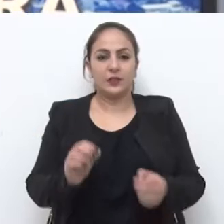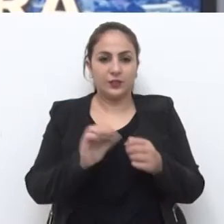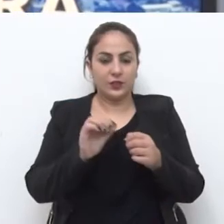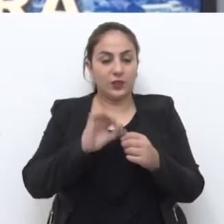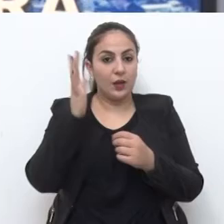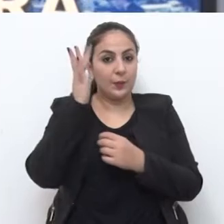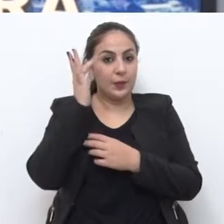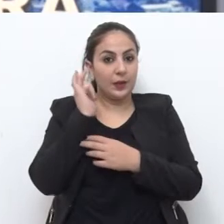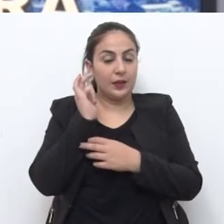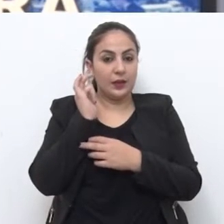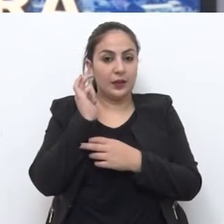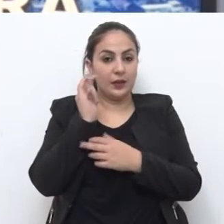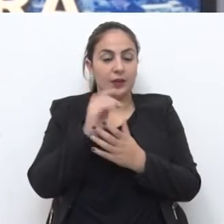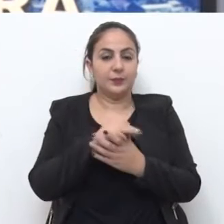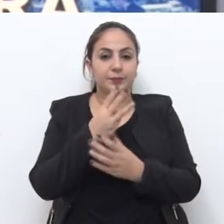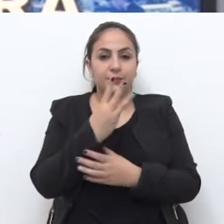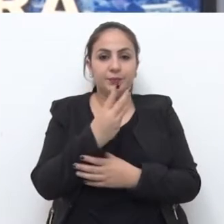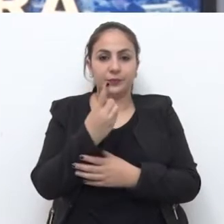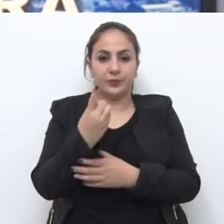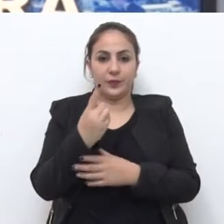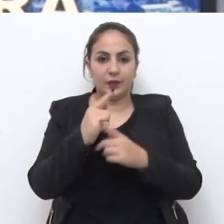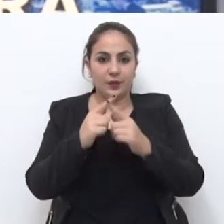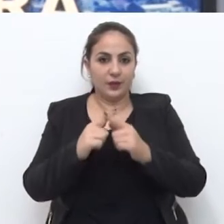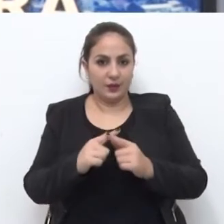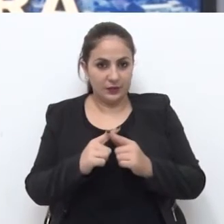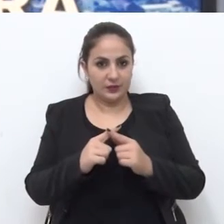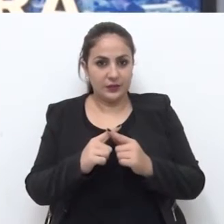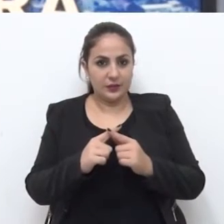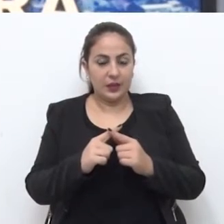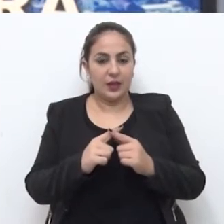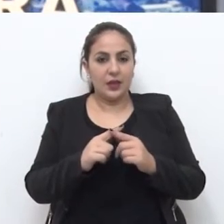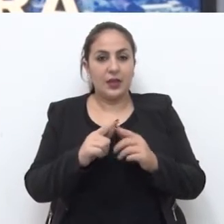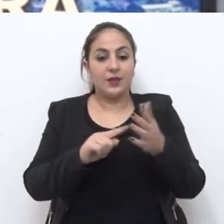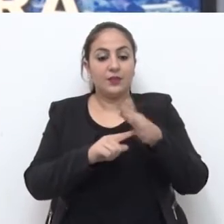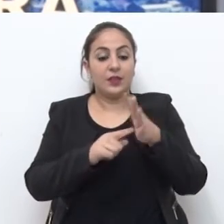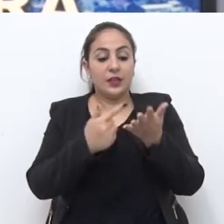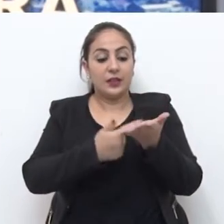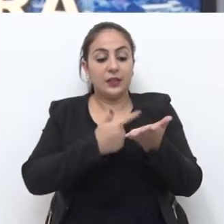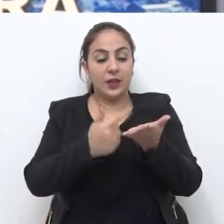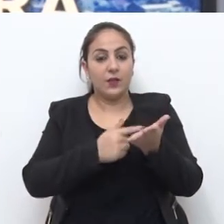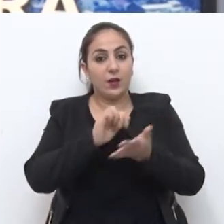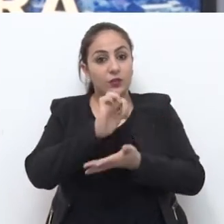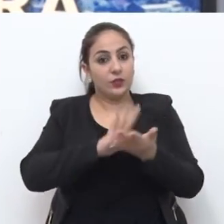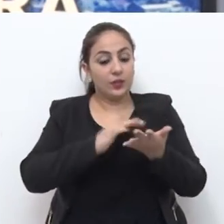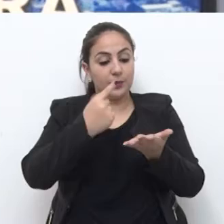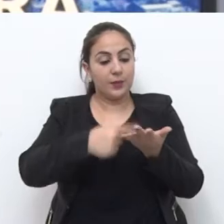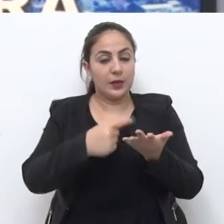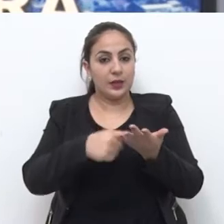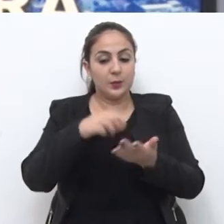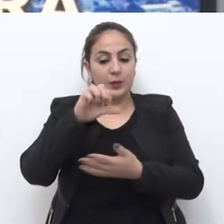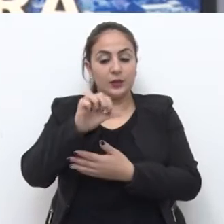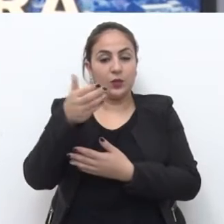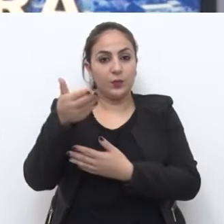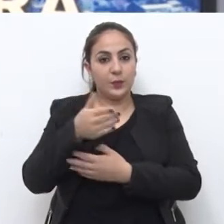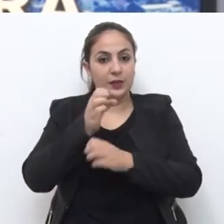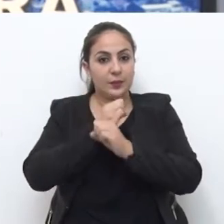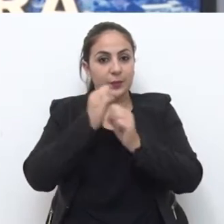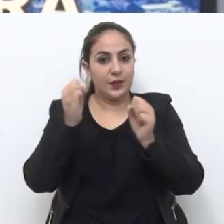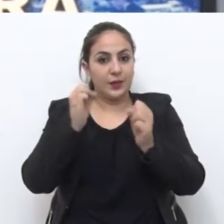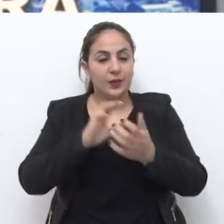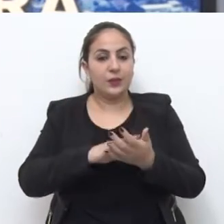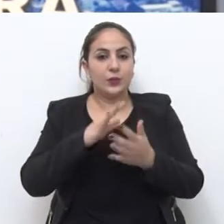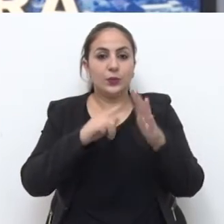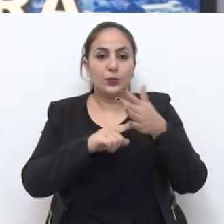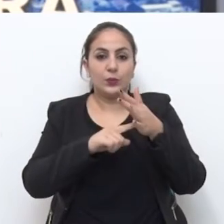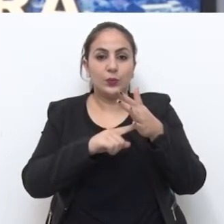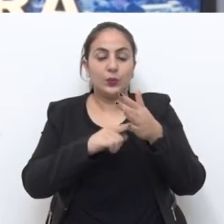Será lançada amanhã a 31ª edição da Feira do Livro. A atividade está marcada para as 9h30